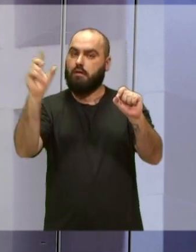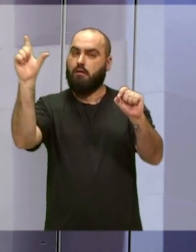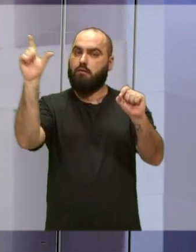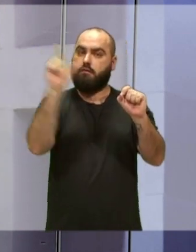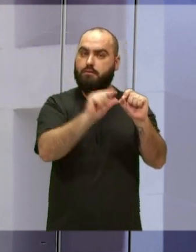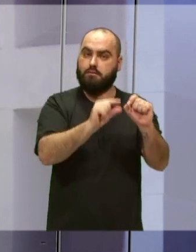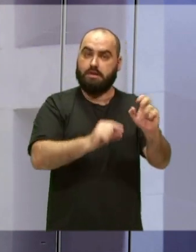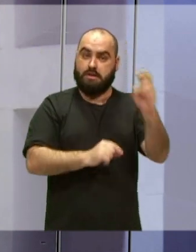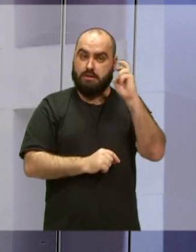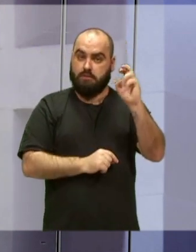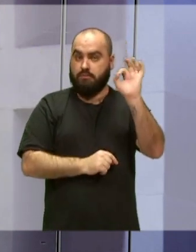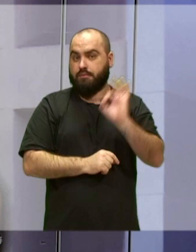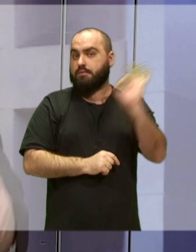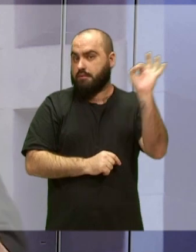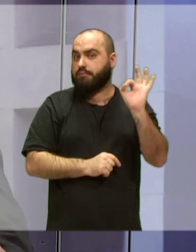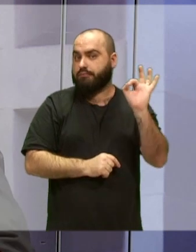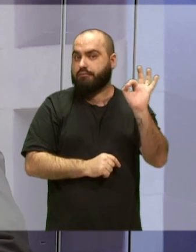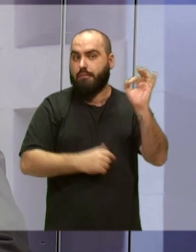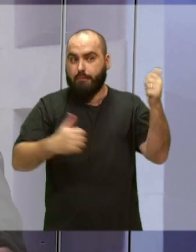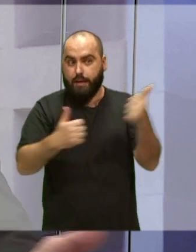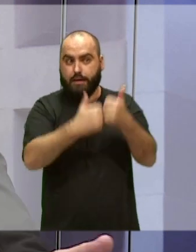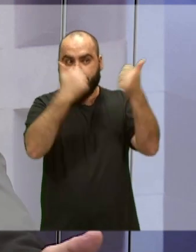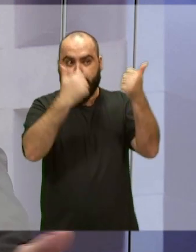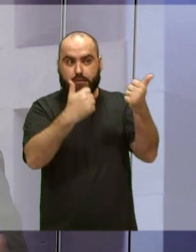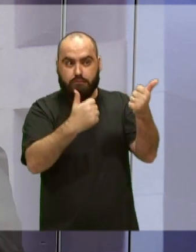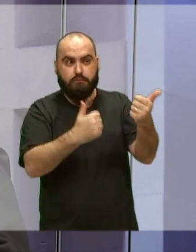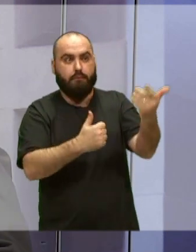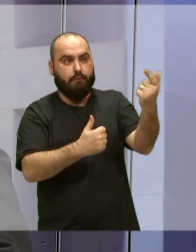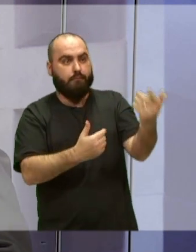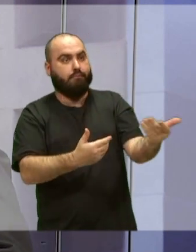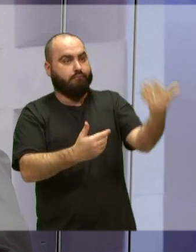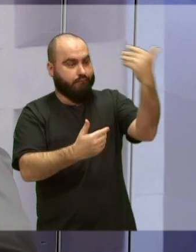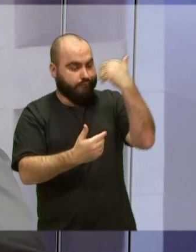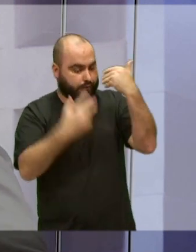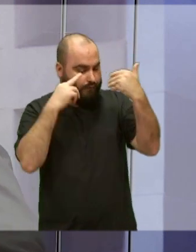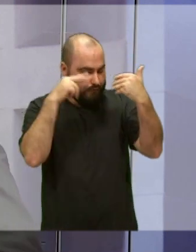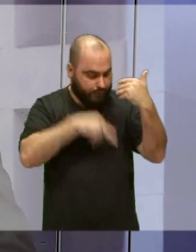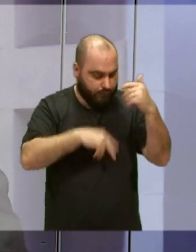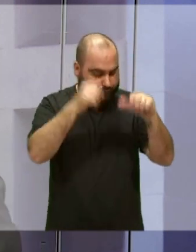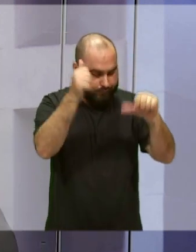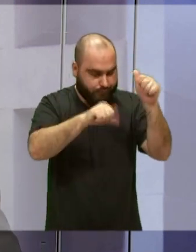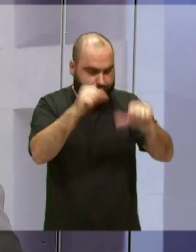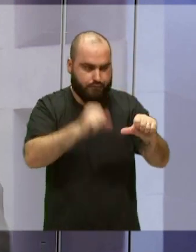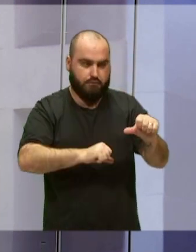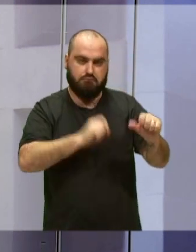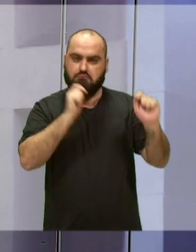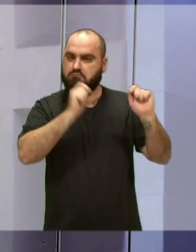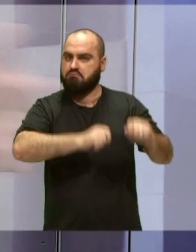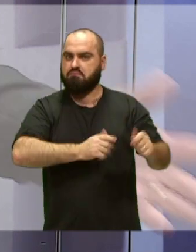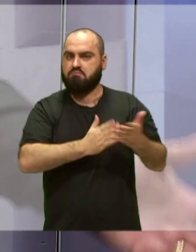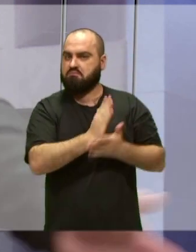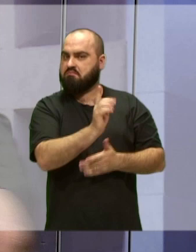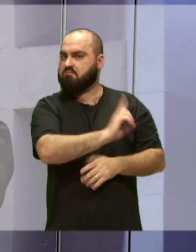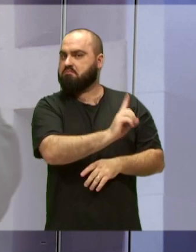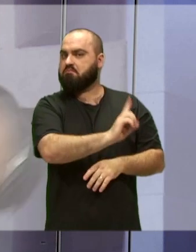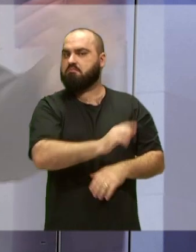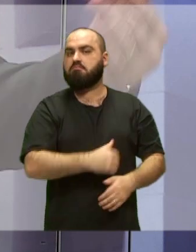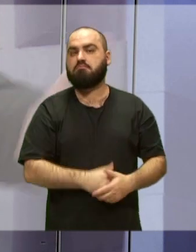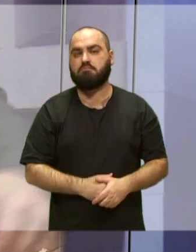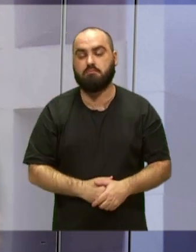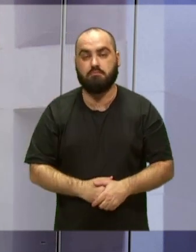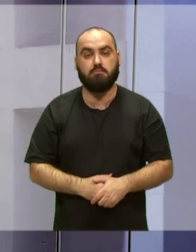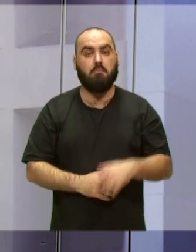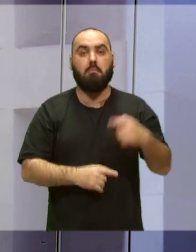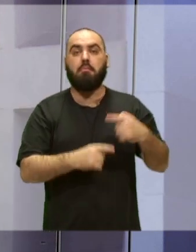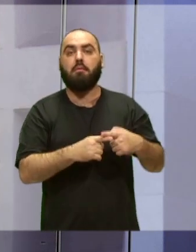especificamente da marejada e a gente analisou não Dessa forma não pode e nós não vamos aprovar qualquer coisa do jeito